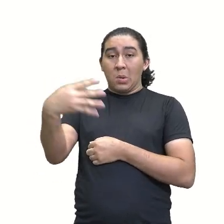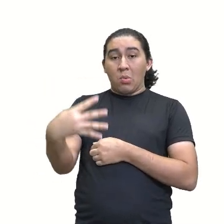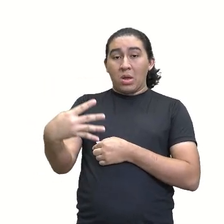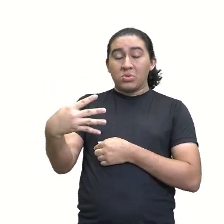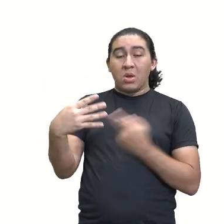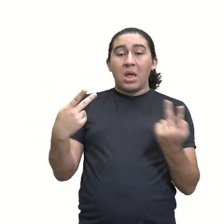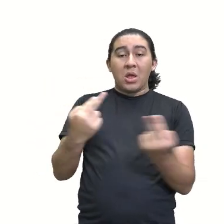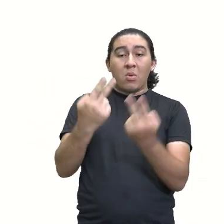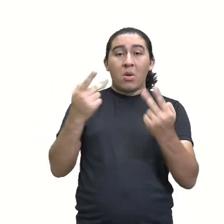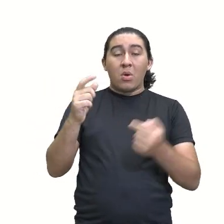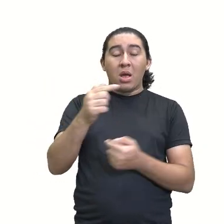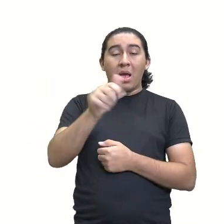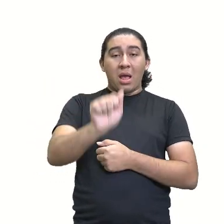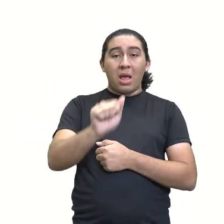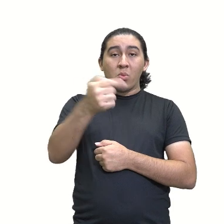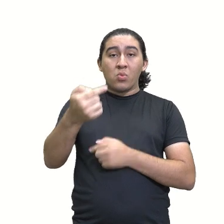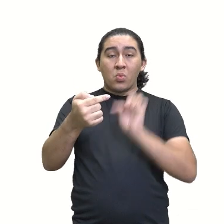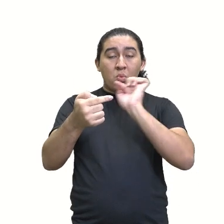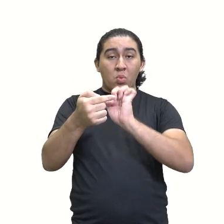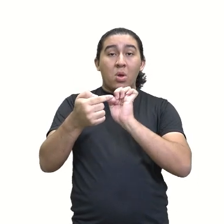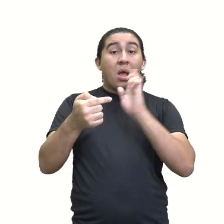ao primeiro termo, que é 1,